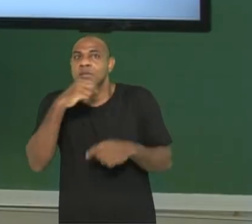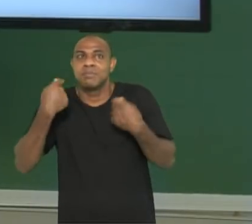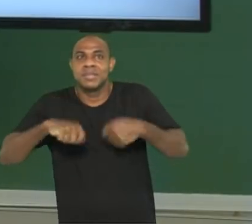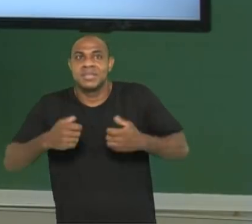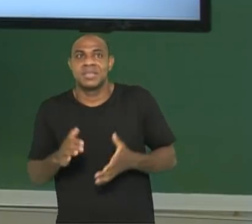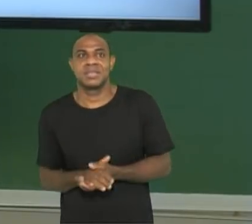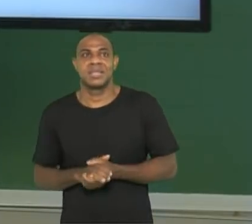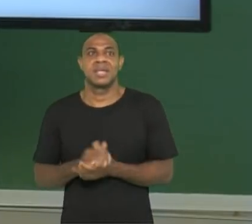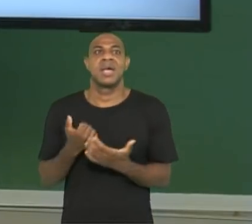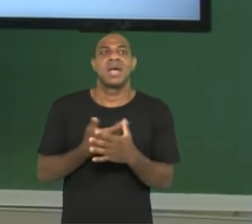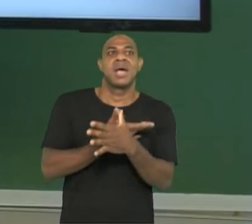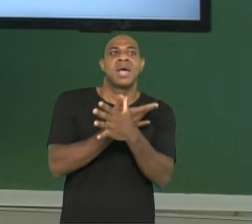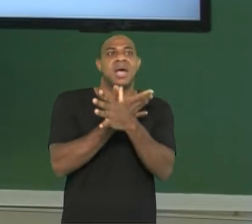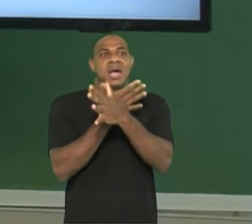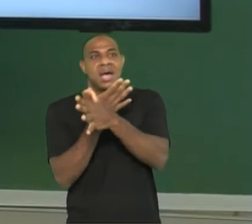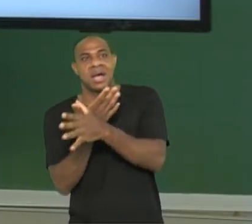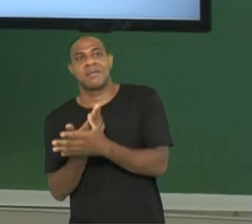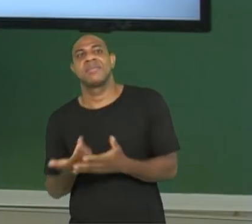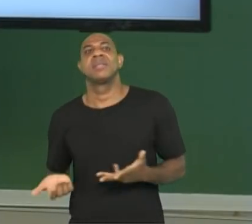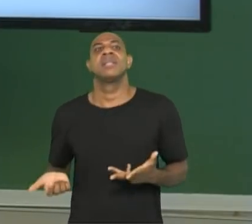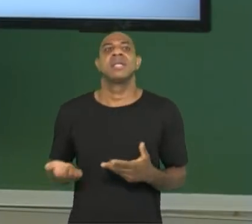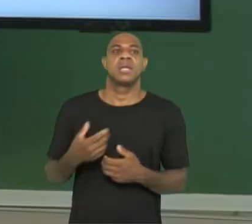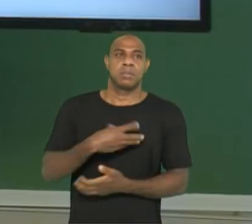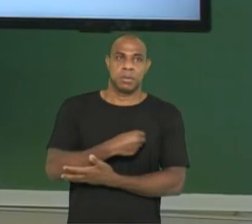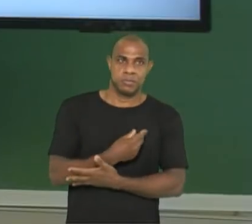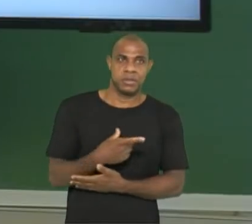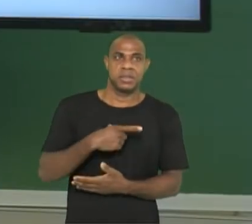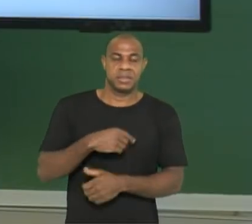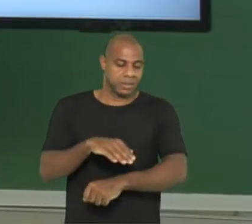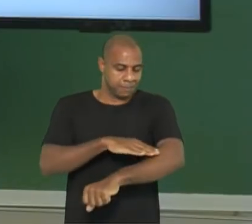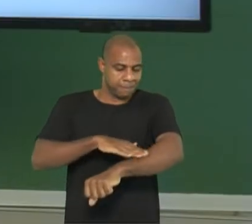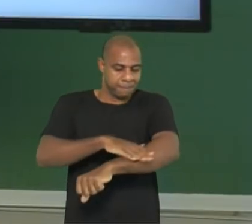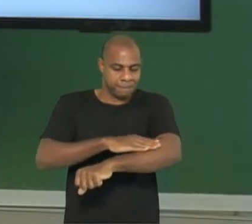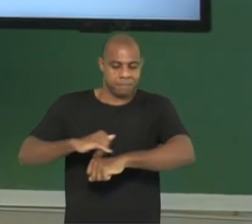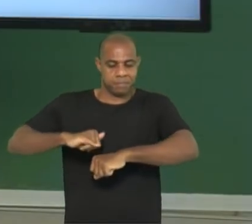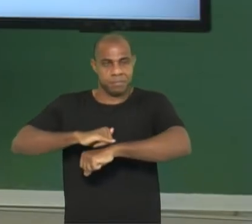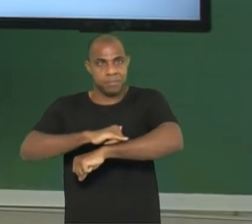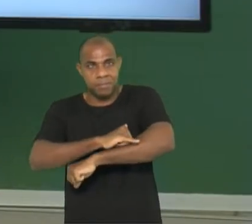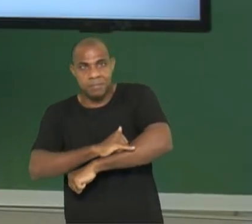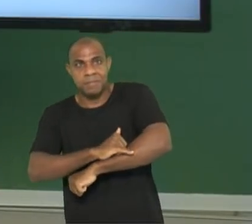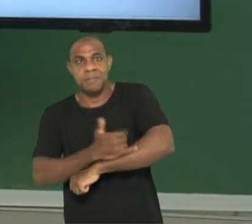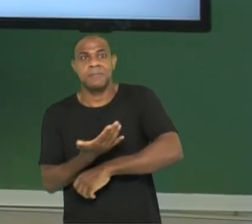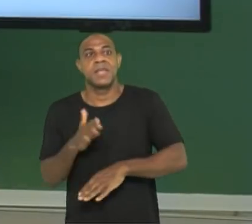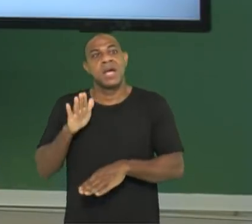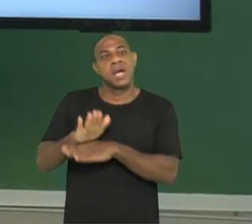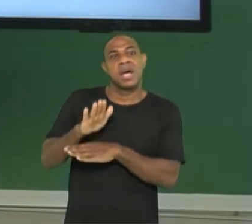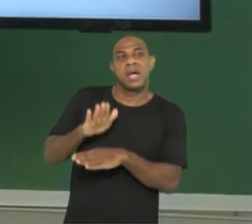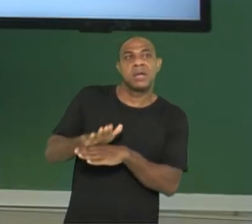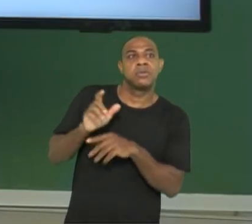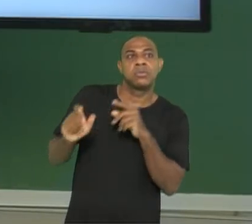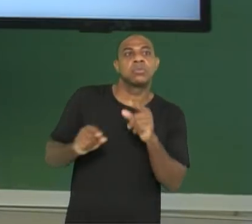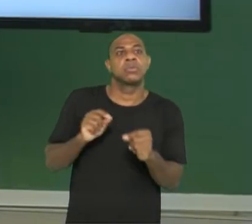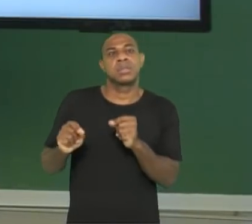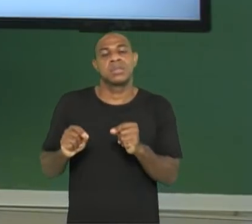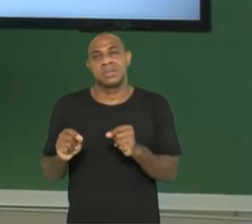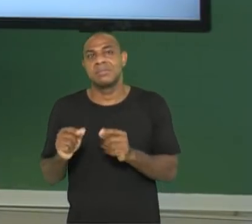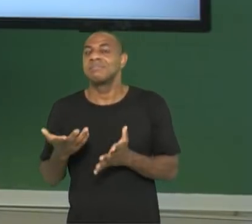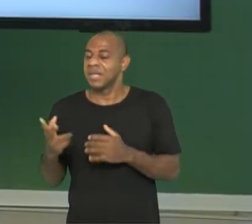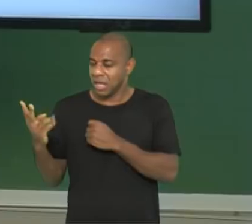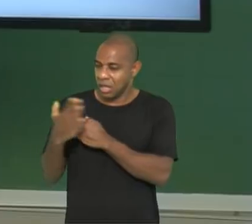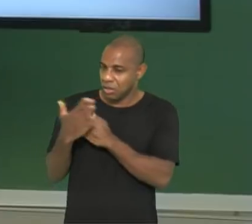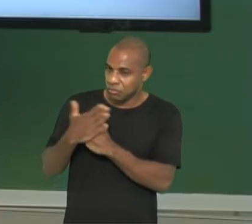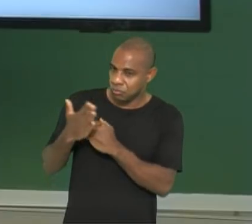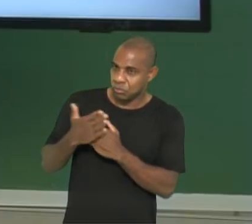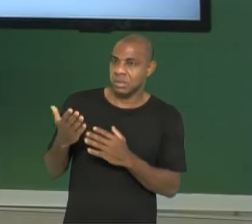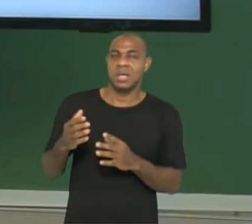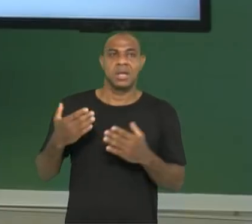e mamíferos têm penas, pelo e gordura que ajudam eles a manter o corpo aquecido. E